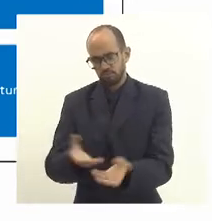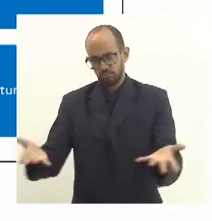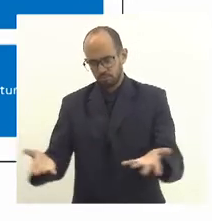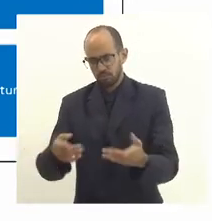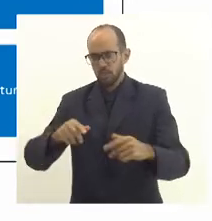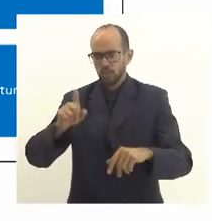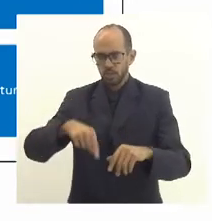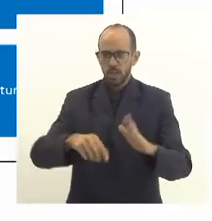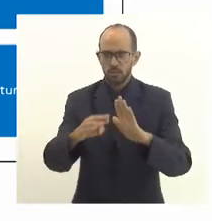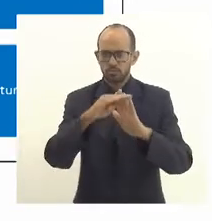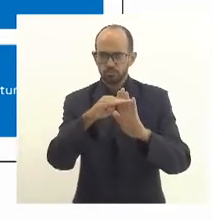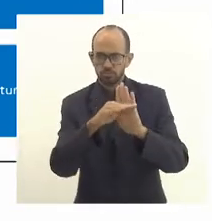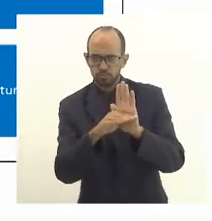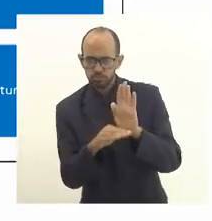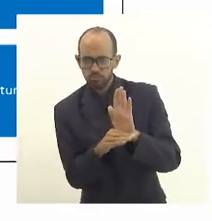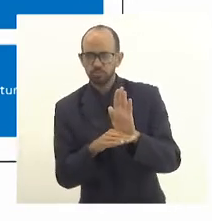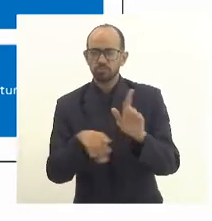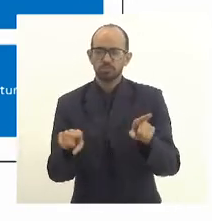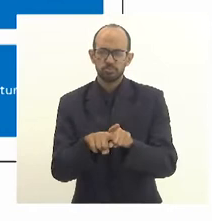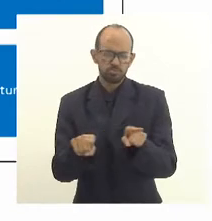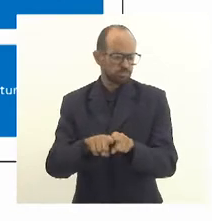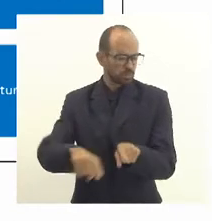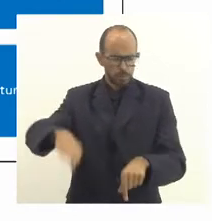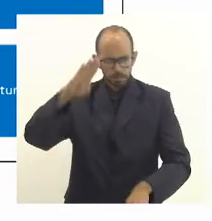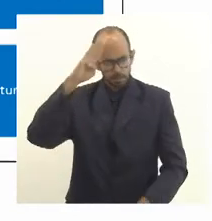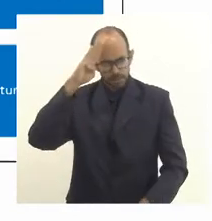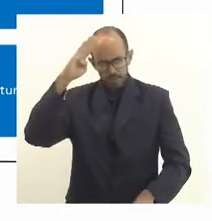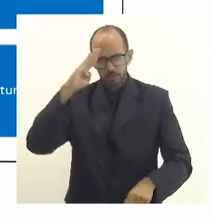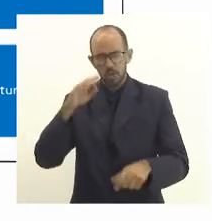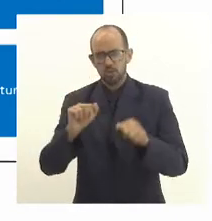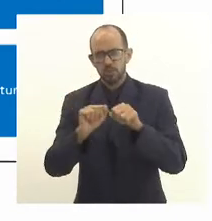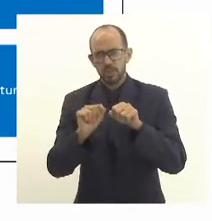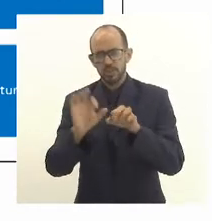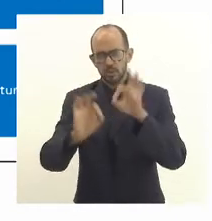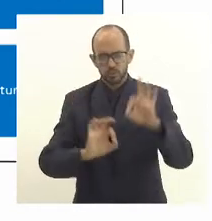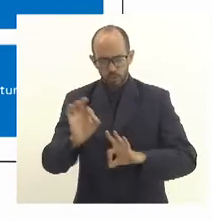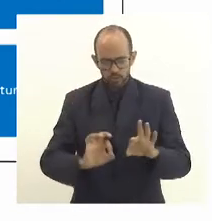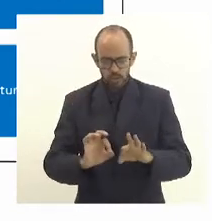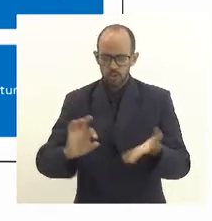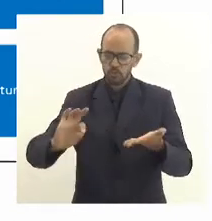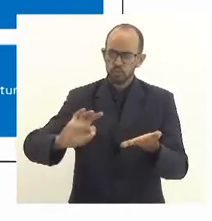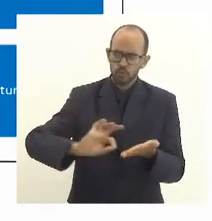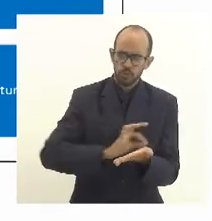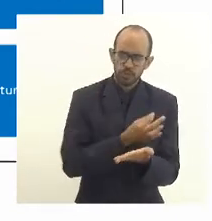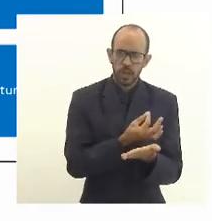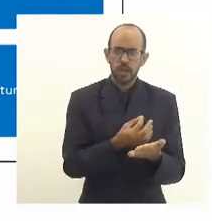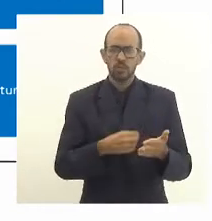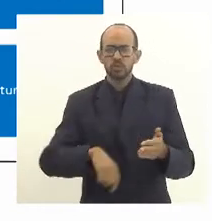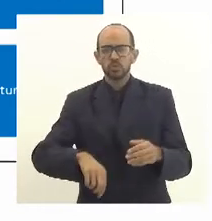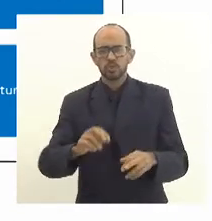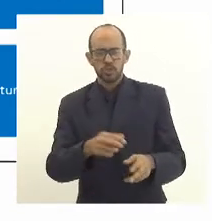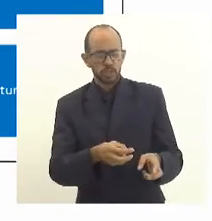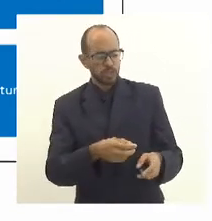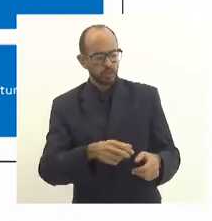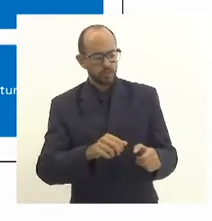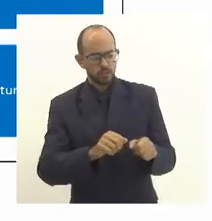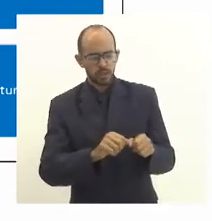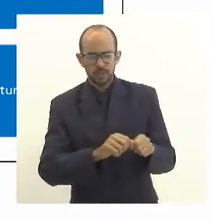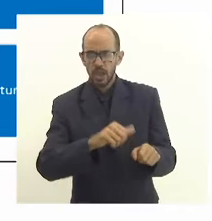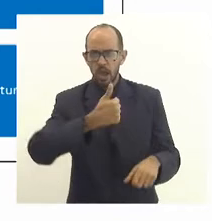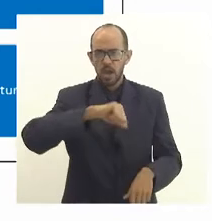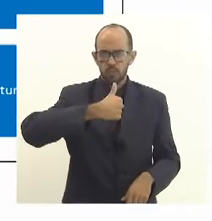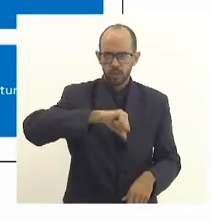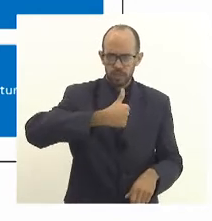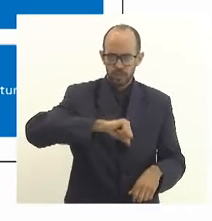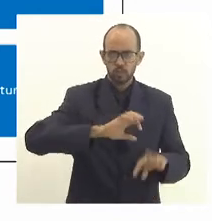os procedimentos, principalmente de ingressar o projeto, fazer os contratos e submeter uma análise